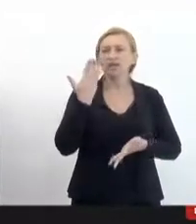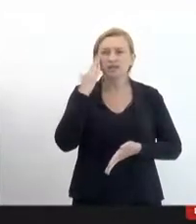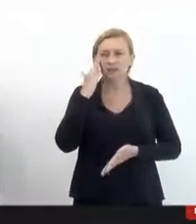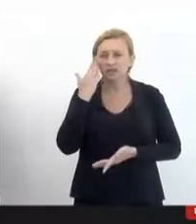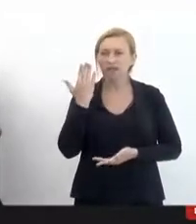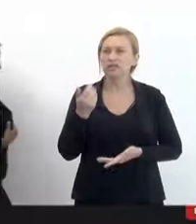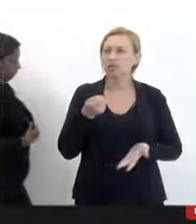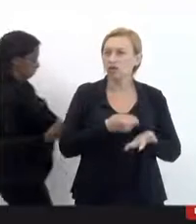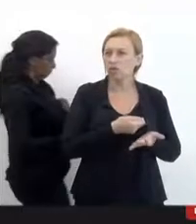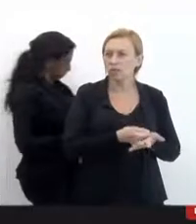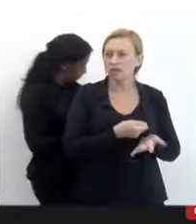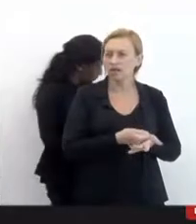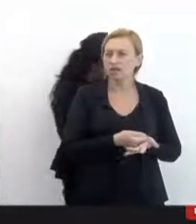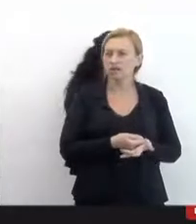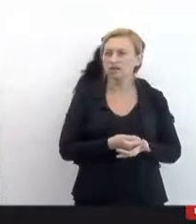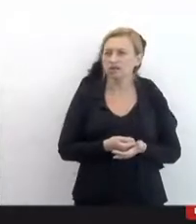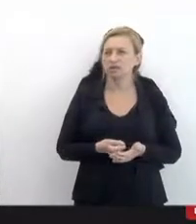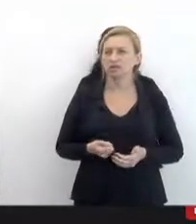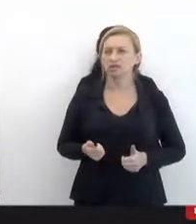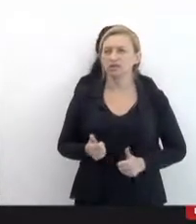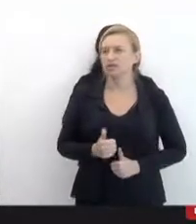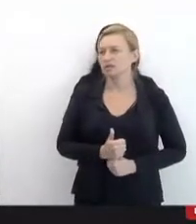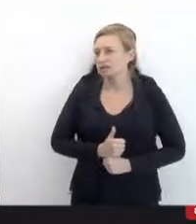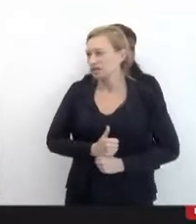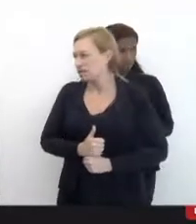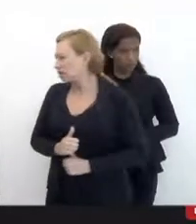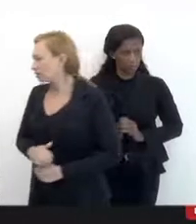que a cobrança não tem previsão na lei,